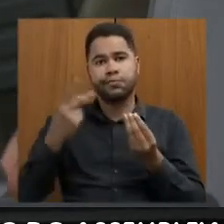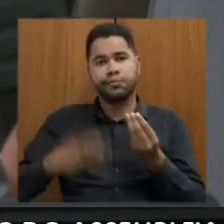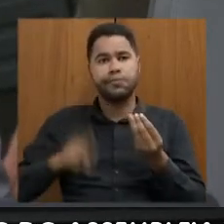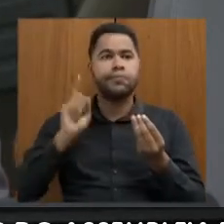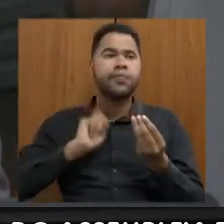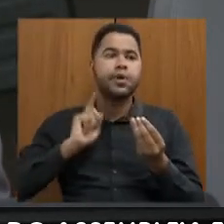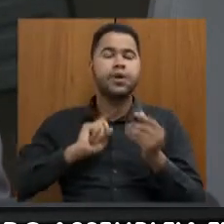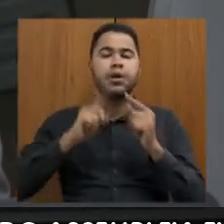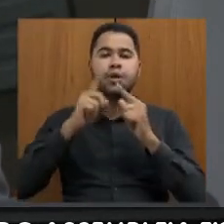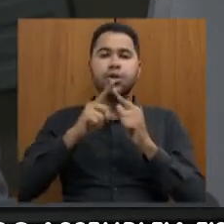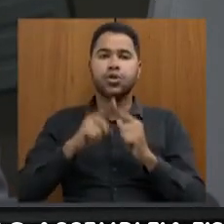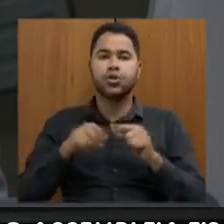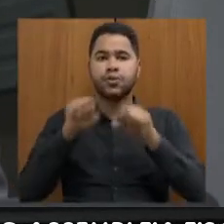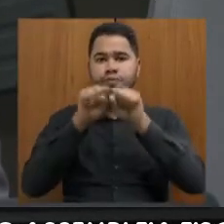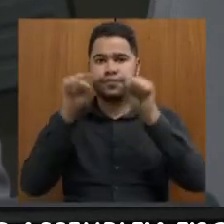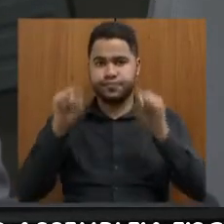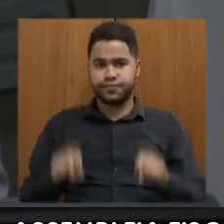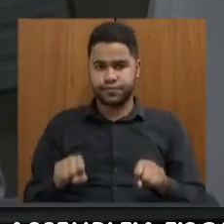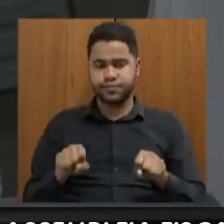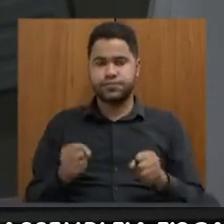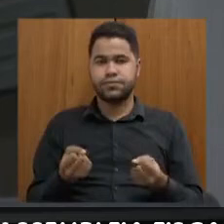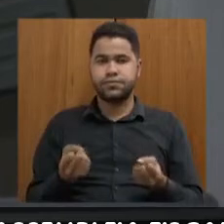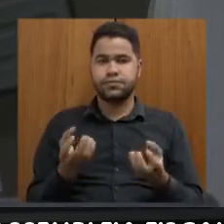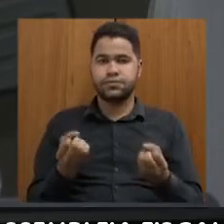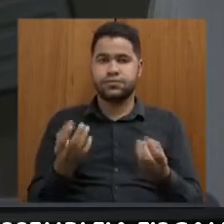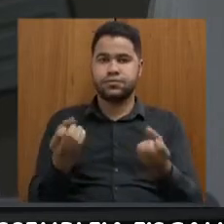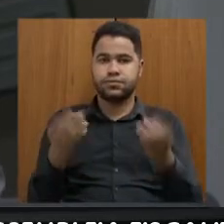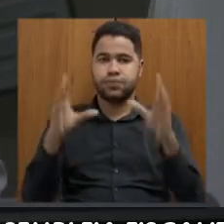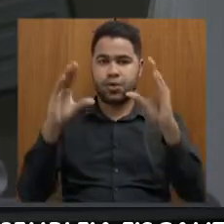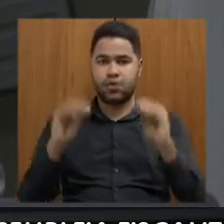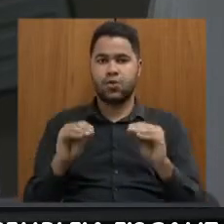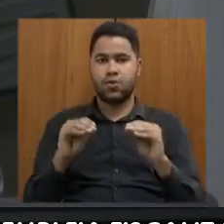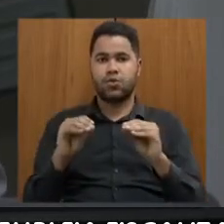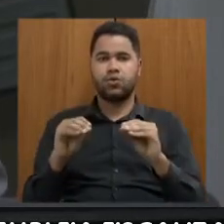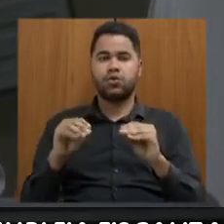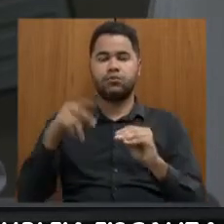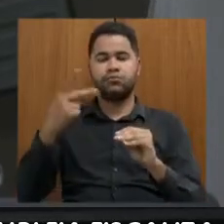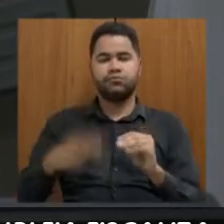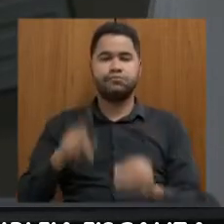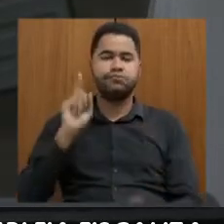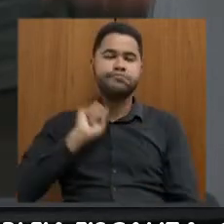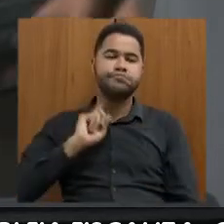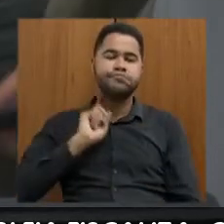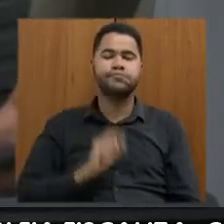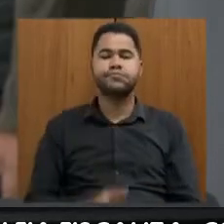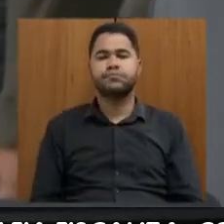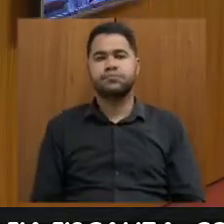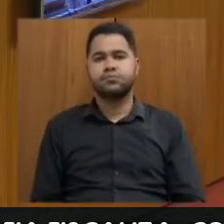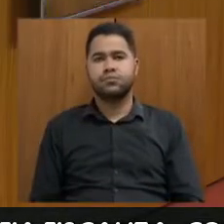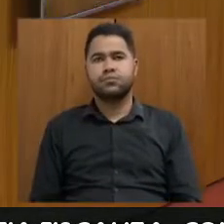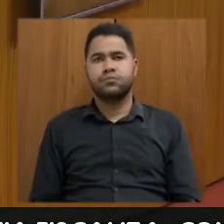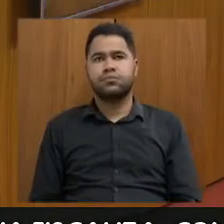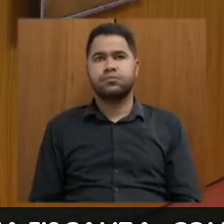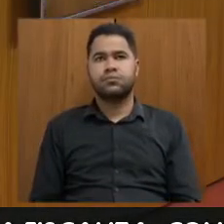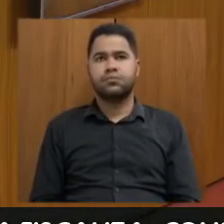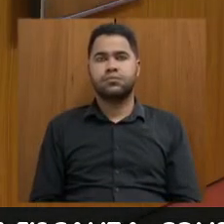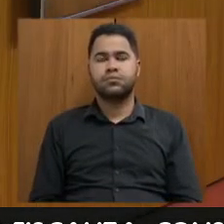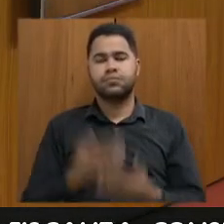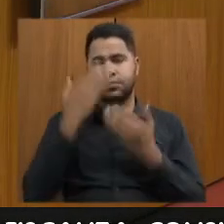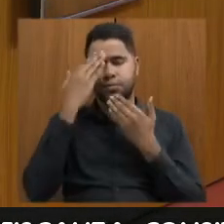Gerais ter esse tipo de sistema iluminação noturna nos aeroportos do nosso lado e e